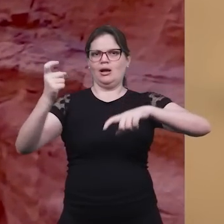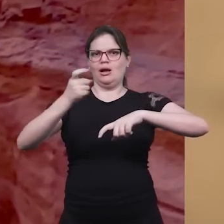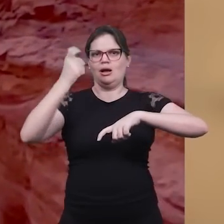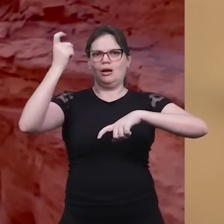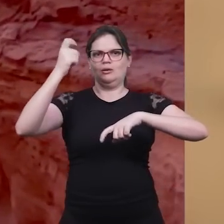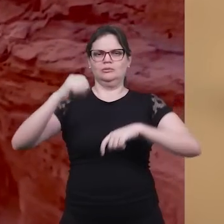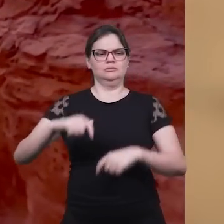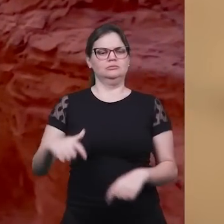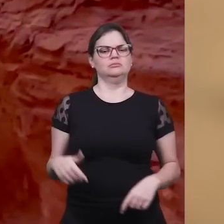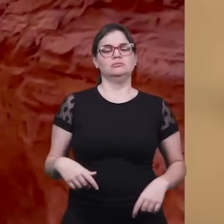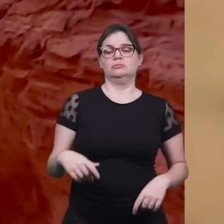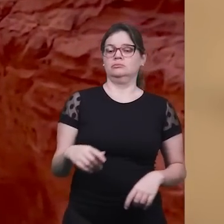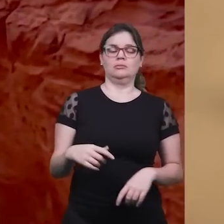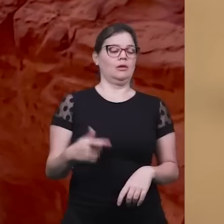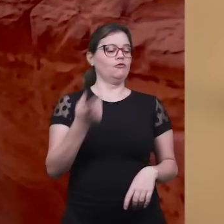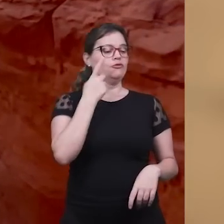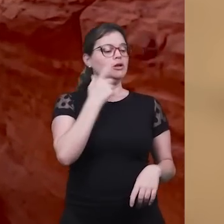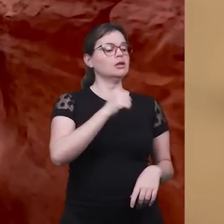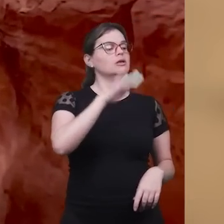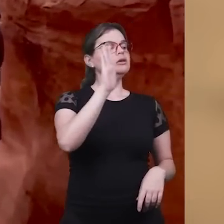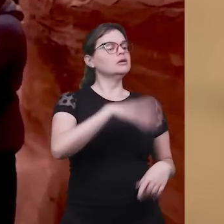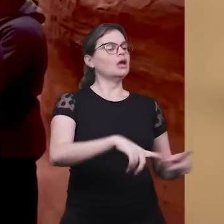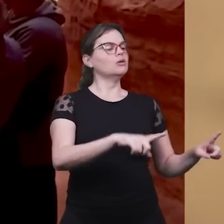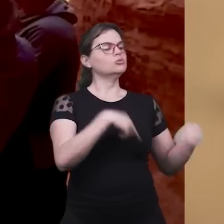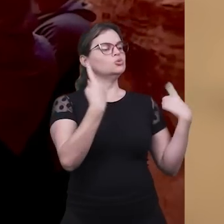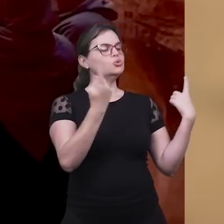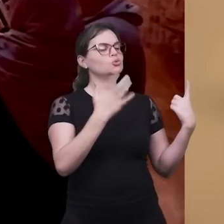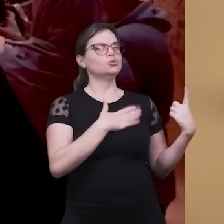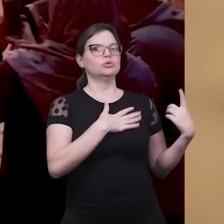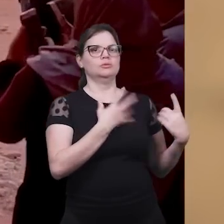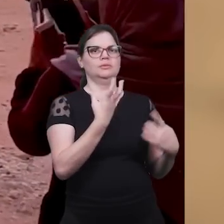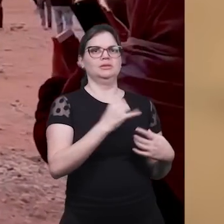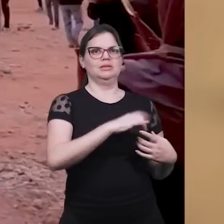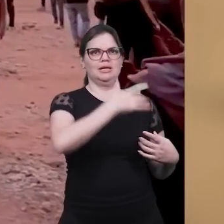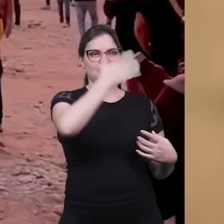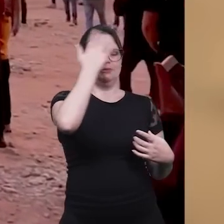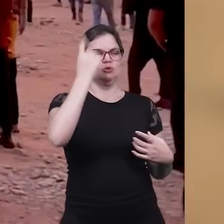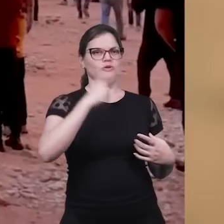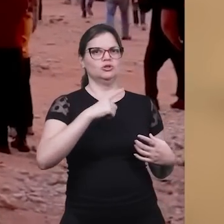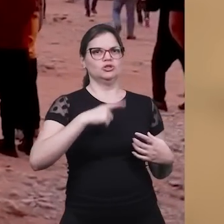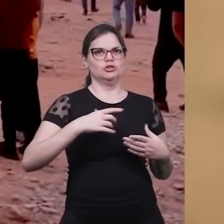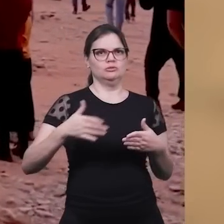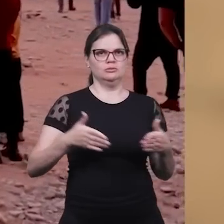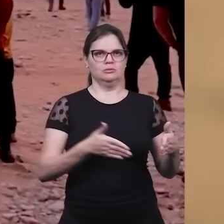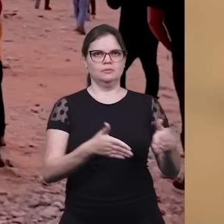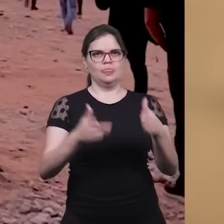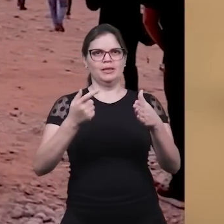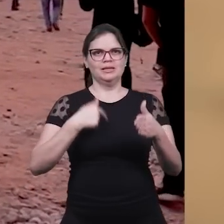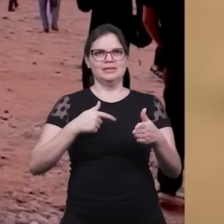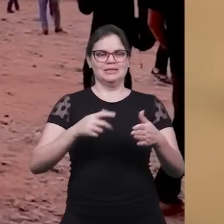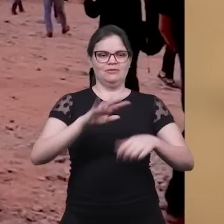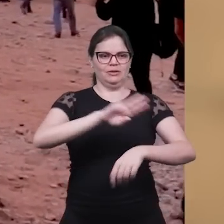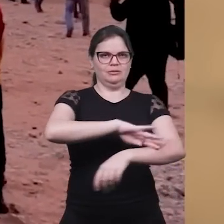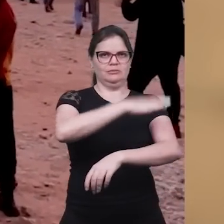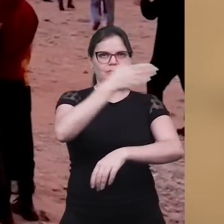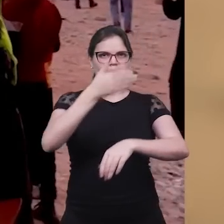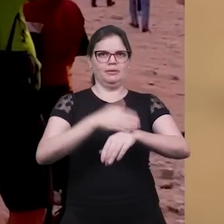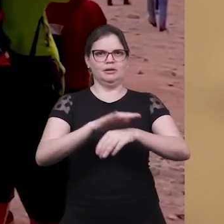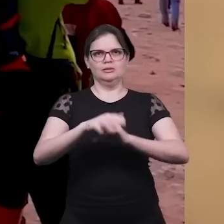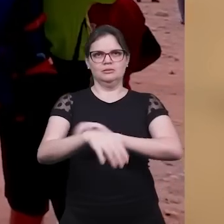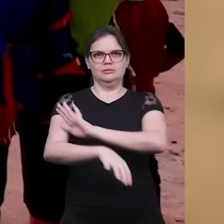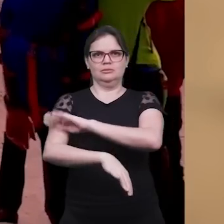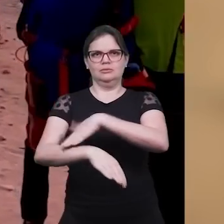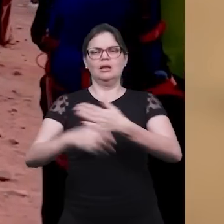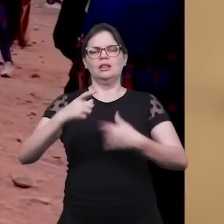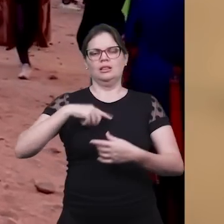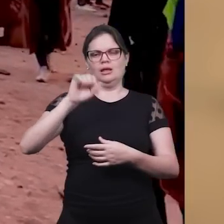aqui ninguém me derruba, não. As pessoas chegassem em Petra, tinha um desfiladeiro para chegar em Petra. Você vê aquela rocha em Petra lá, né? Tem imagem aí,